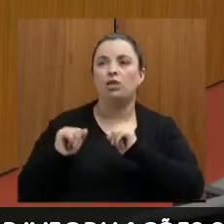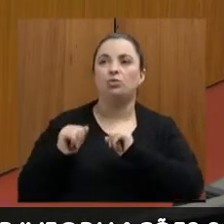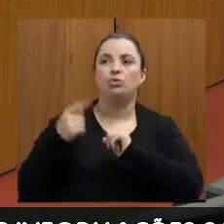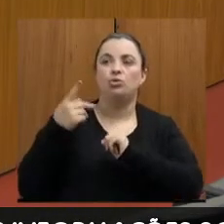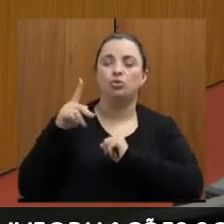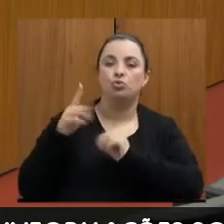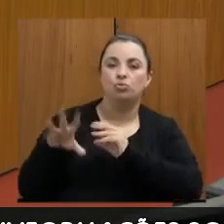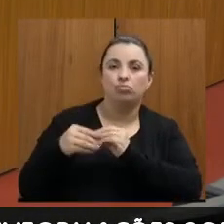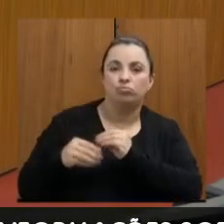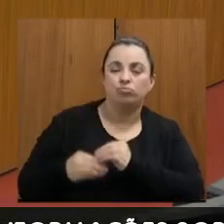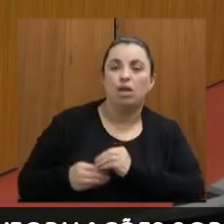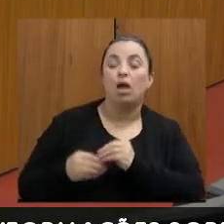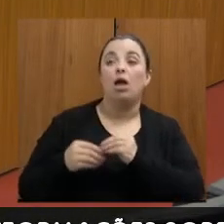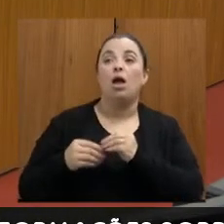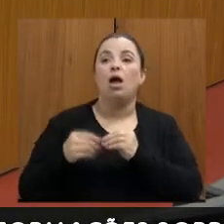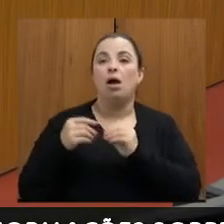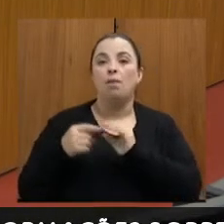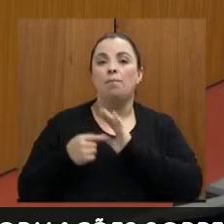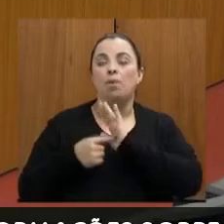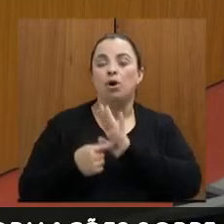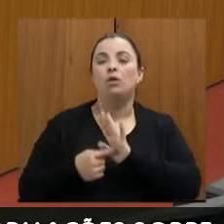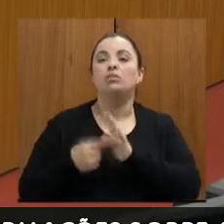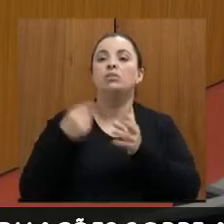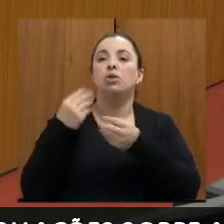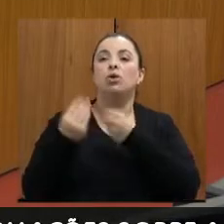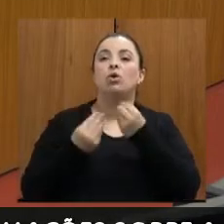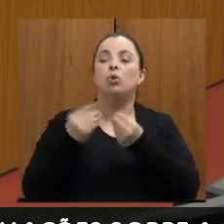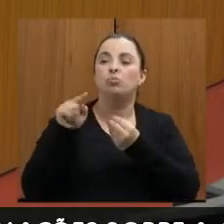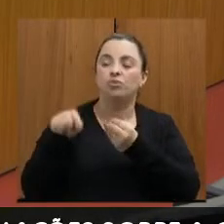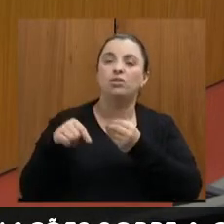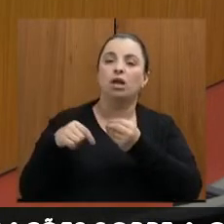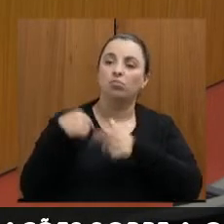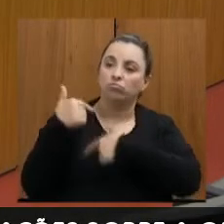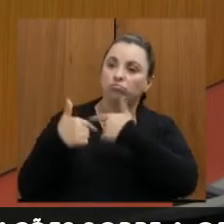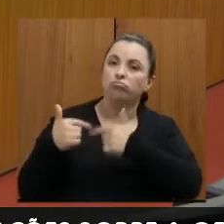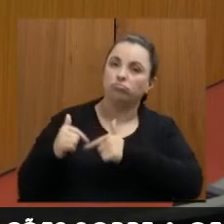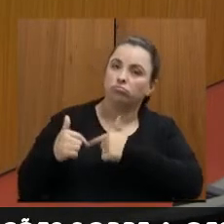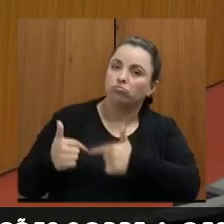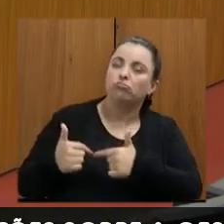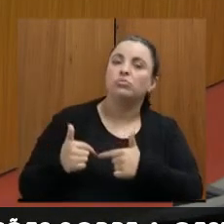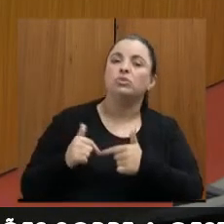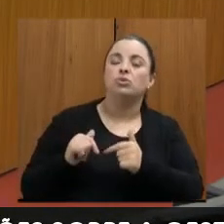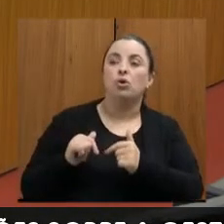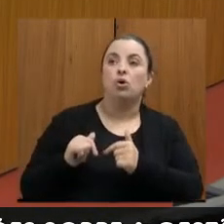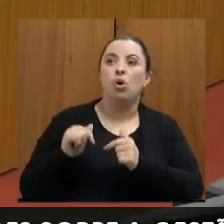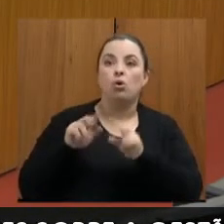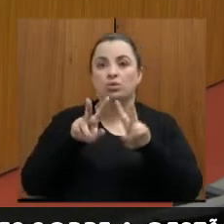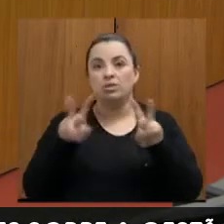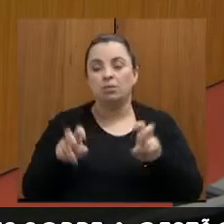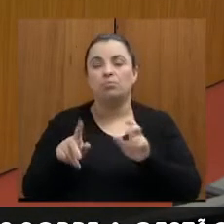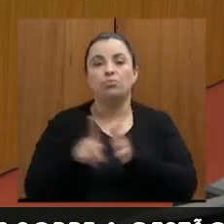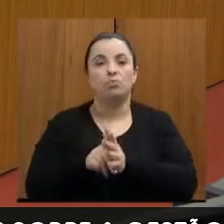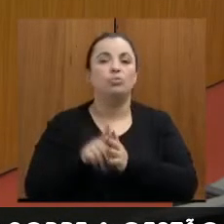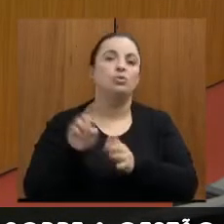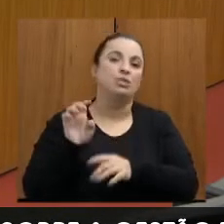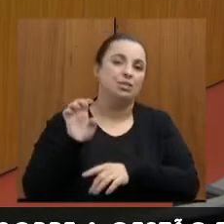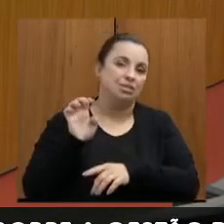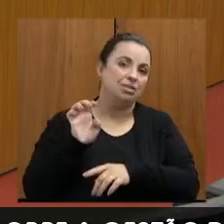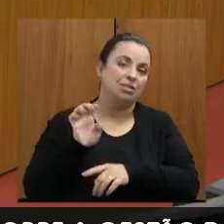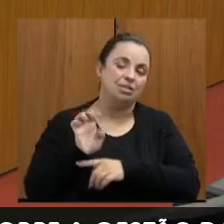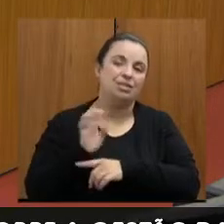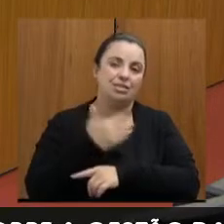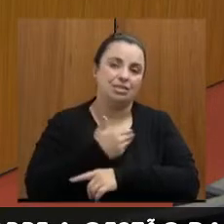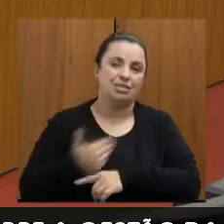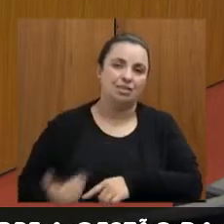mostra o qual atuante o senhor é e o com atento sobre as questões do Estado em especial Norte Minas